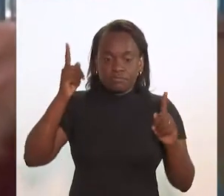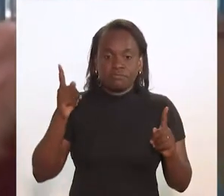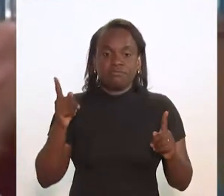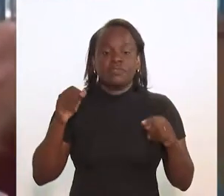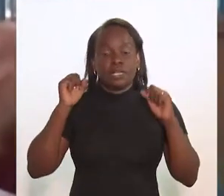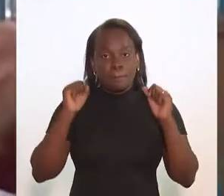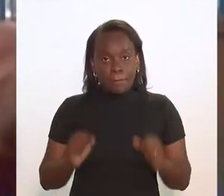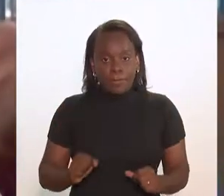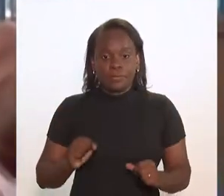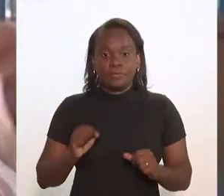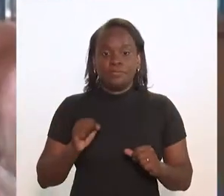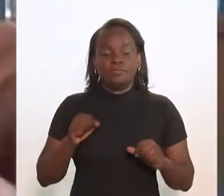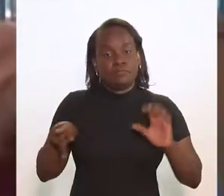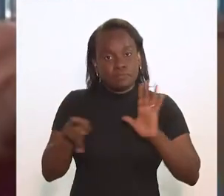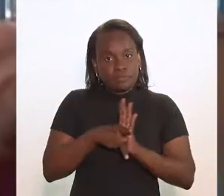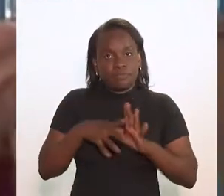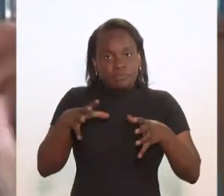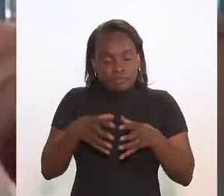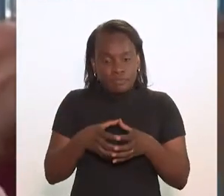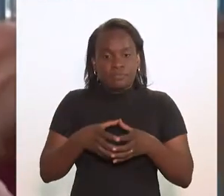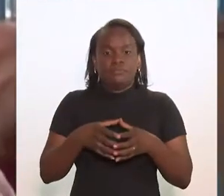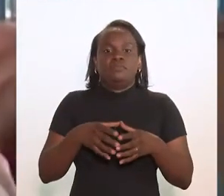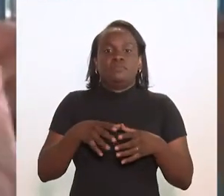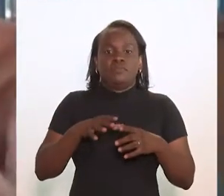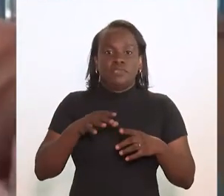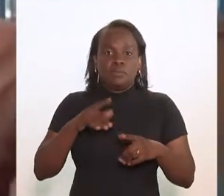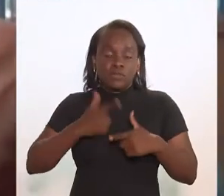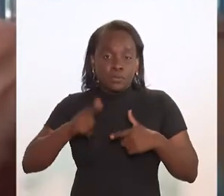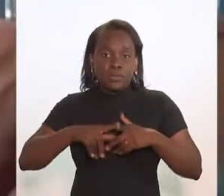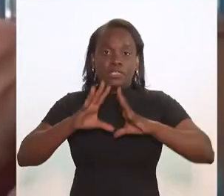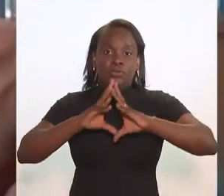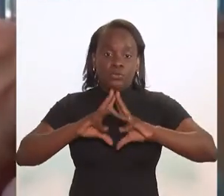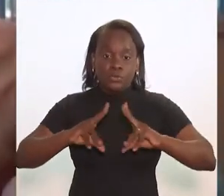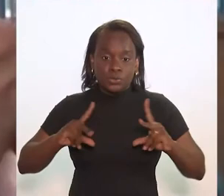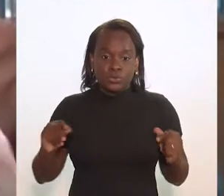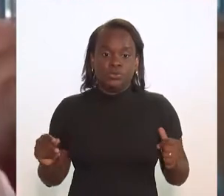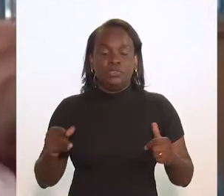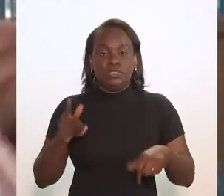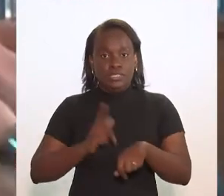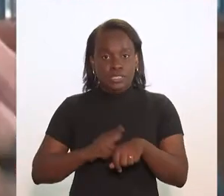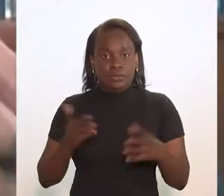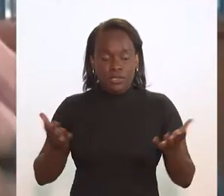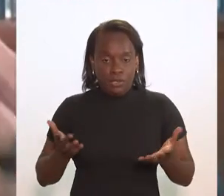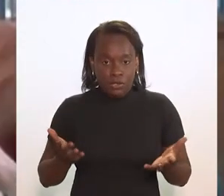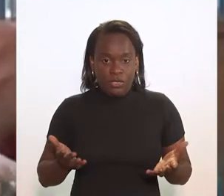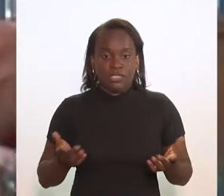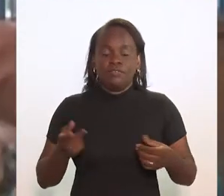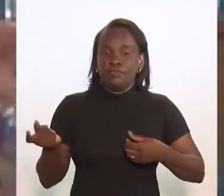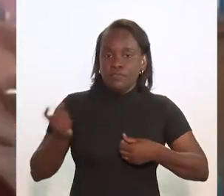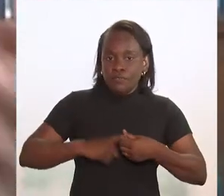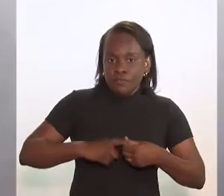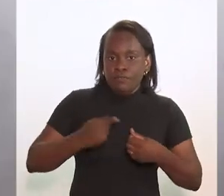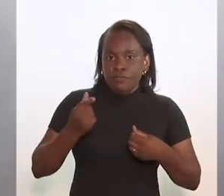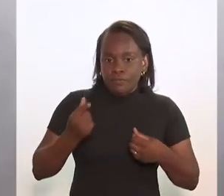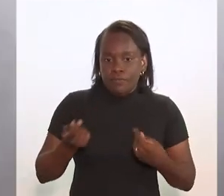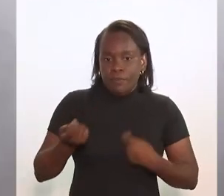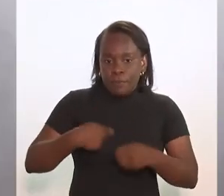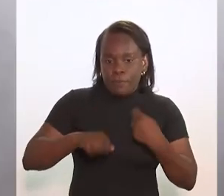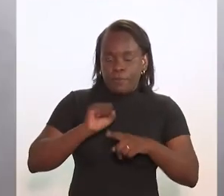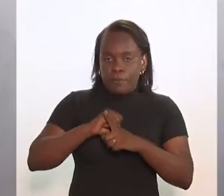criativa pode fazer parte da solução do momento de